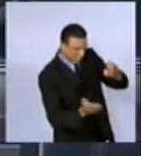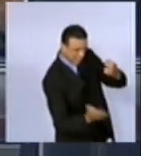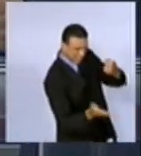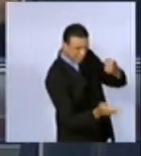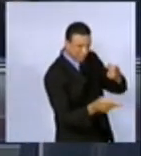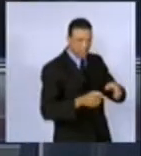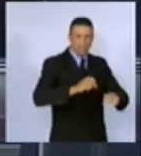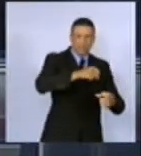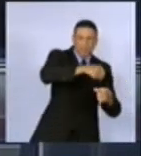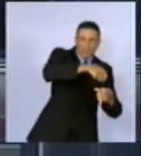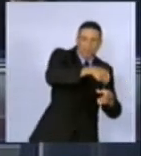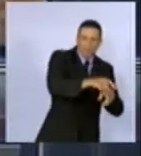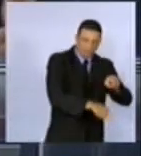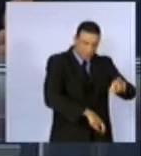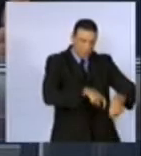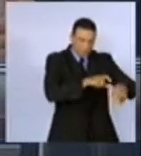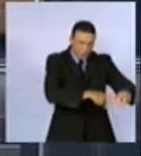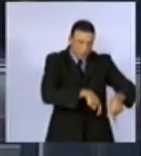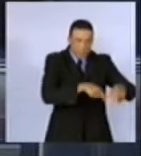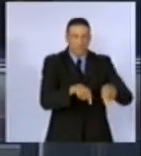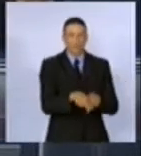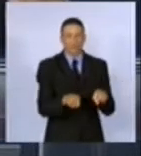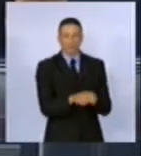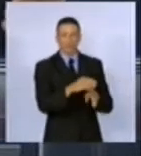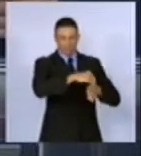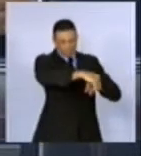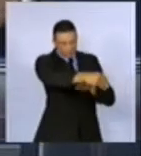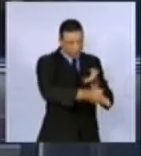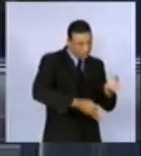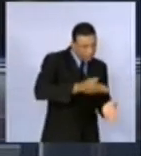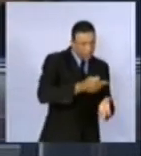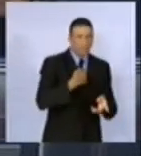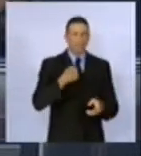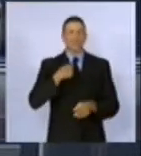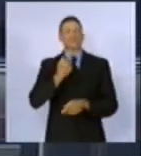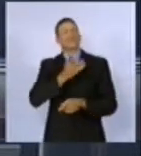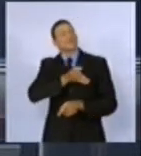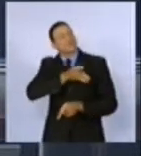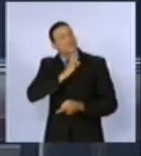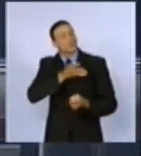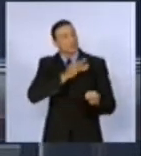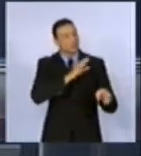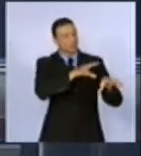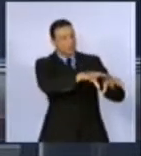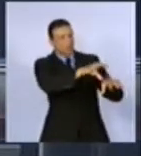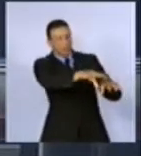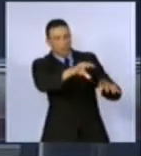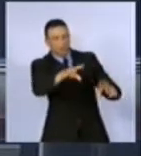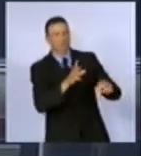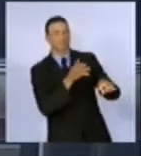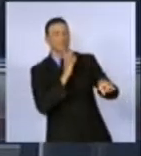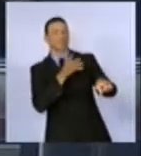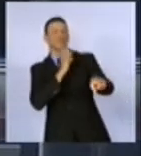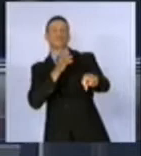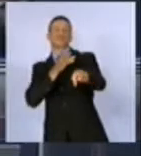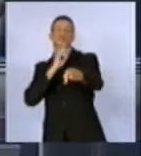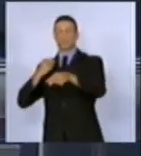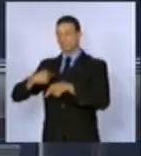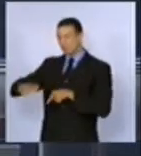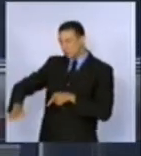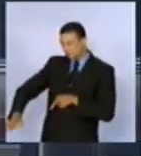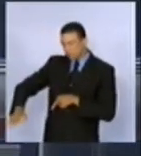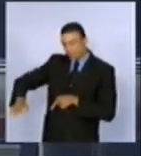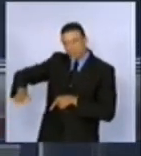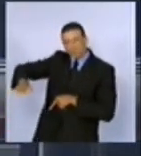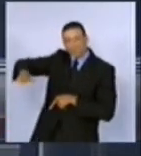cortar a plantar trabalhar em tratamento térmico trabalhar dentro da indústria então senhor conheço um pouco desse setor é cresci